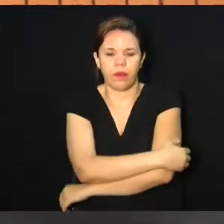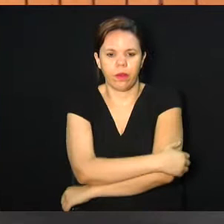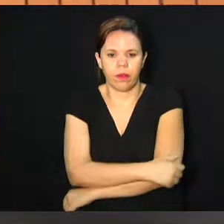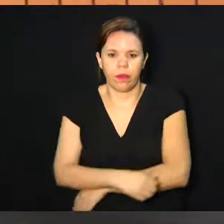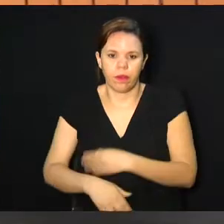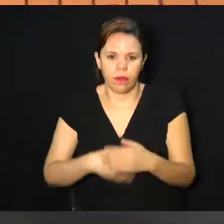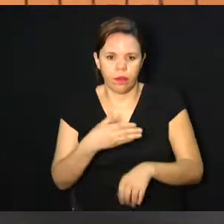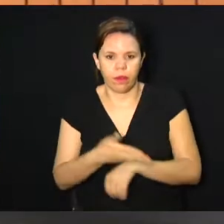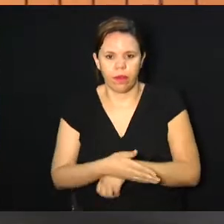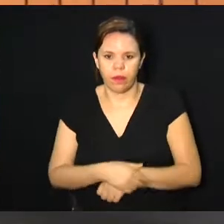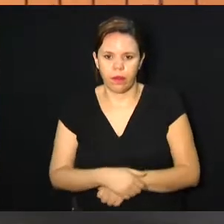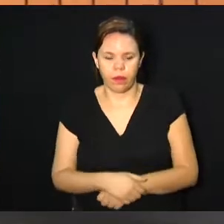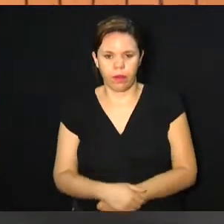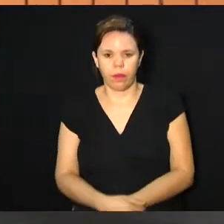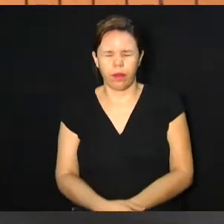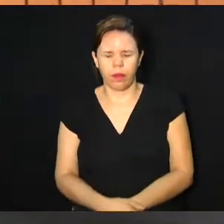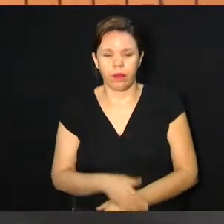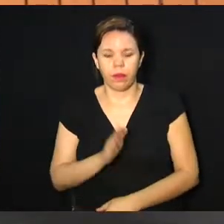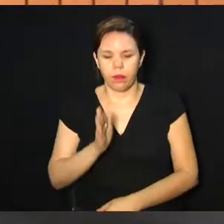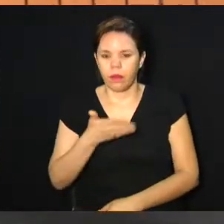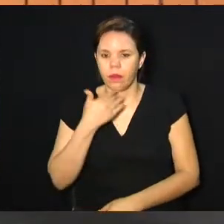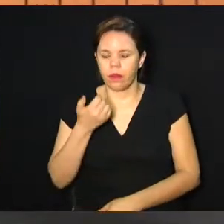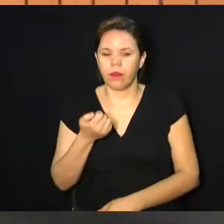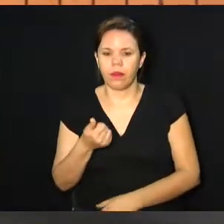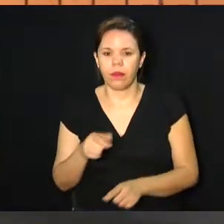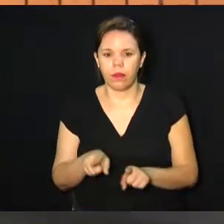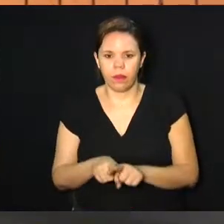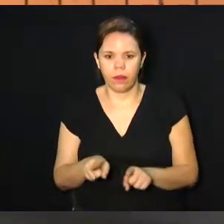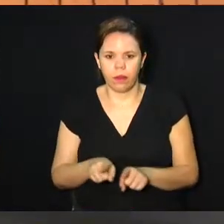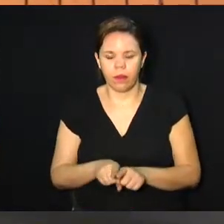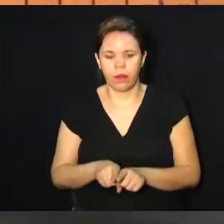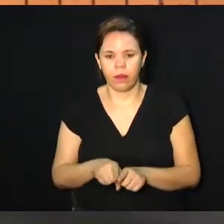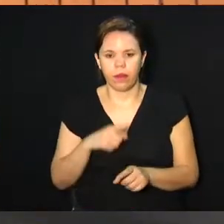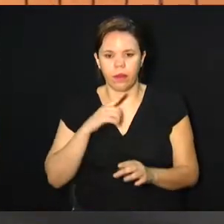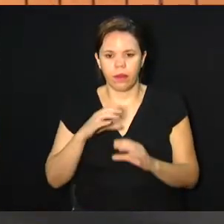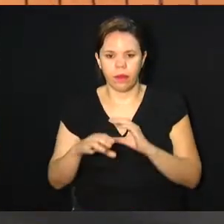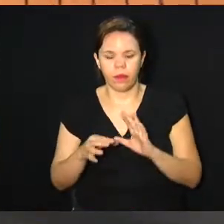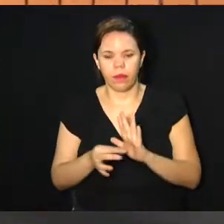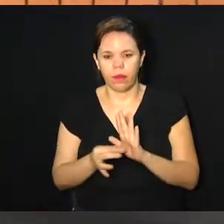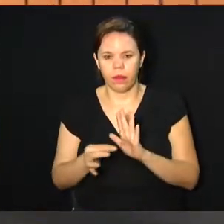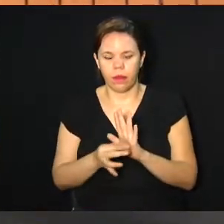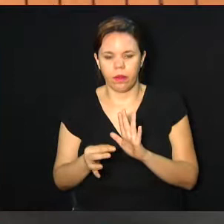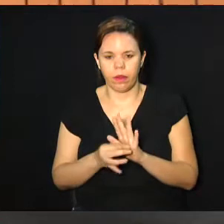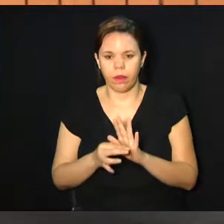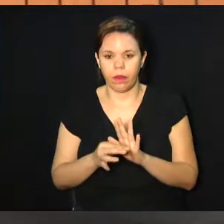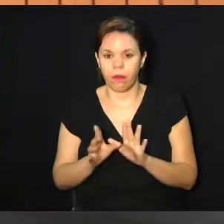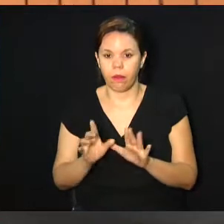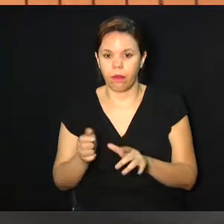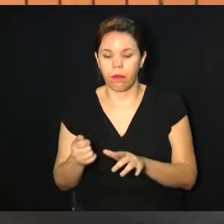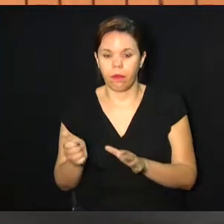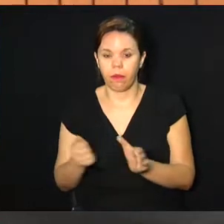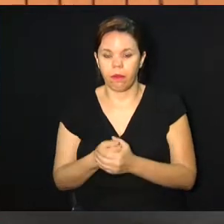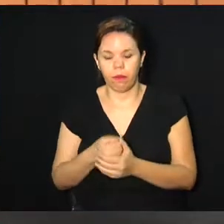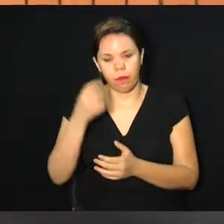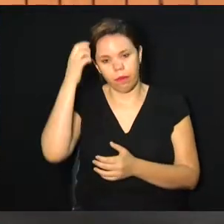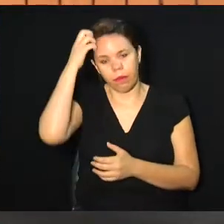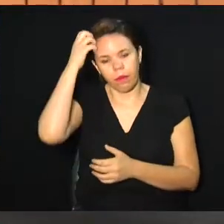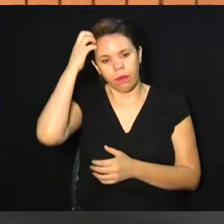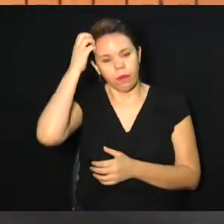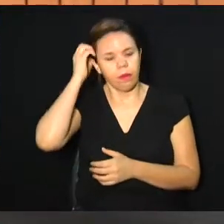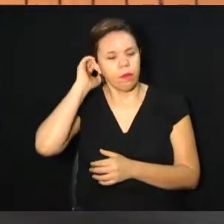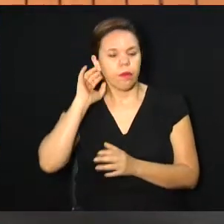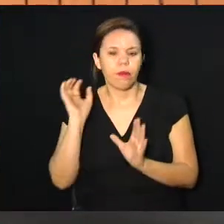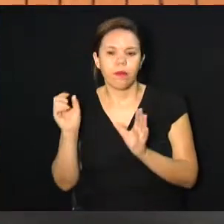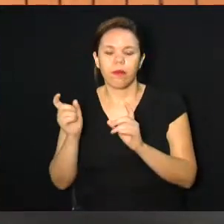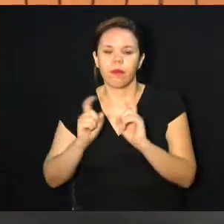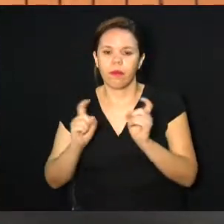processo de participação, que já melhorou, né? Já temos um canal de sugestão, apesar de escondido, e algumas reuniões de